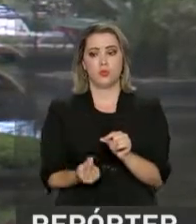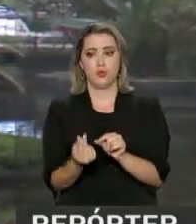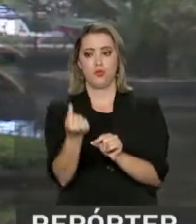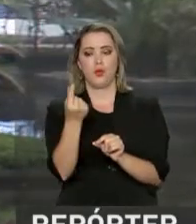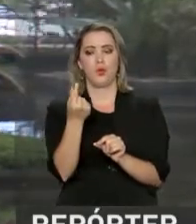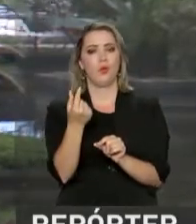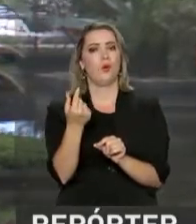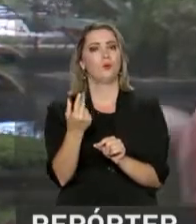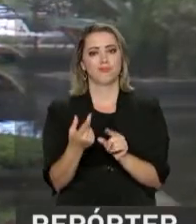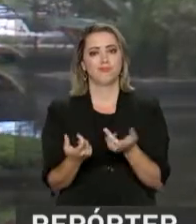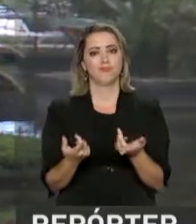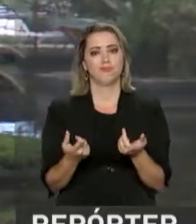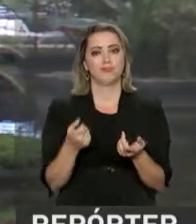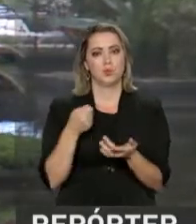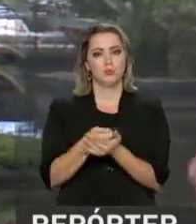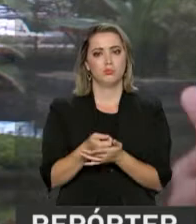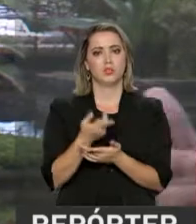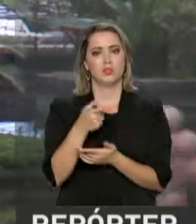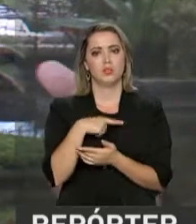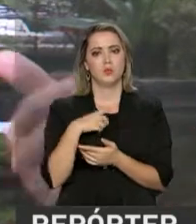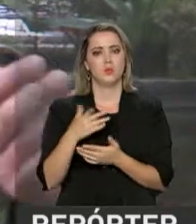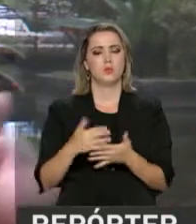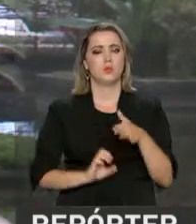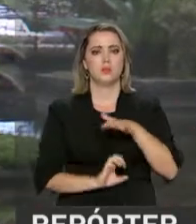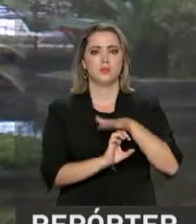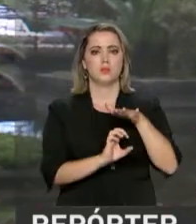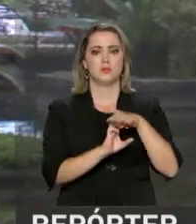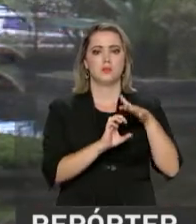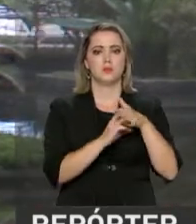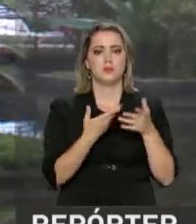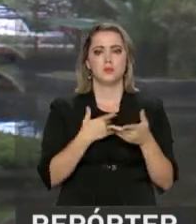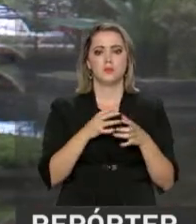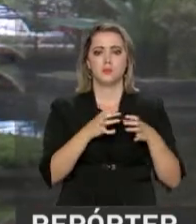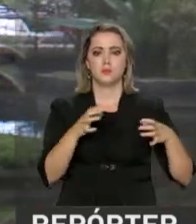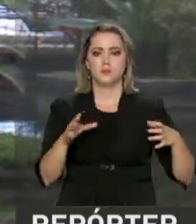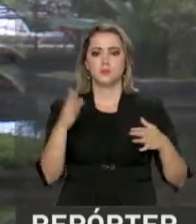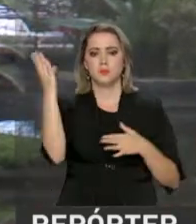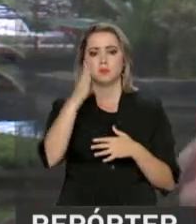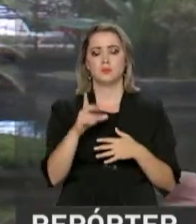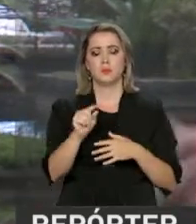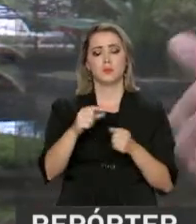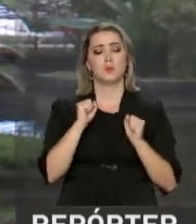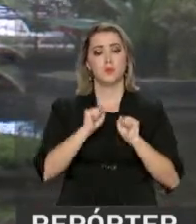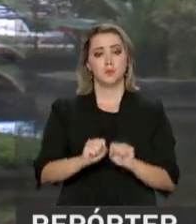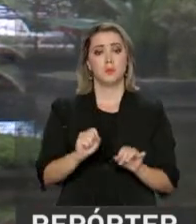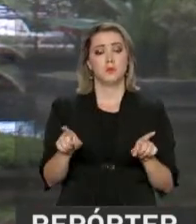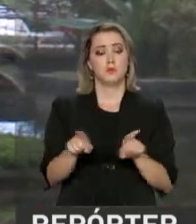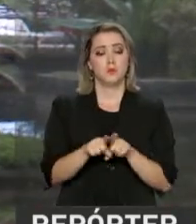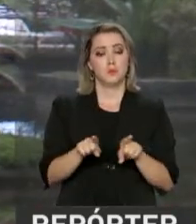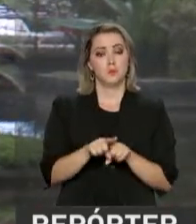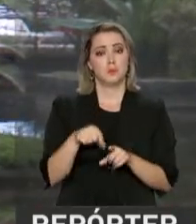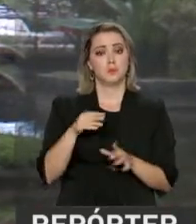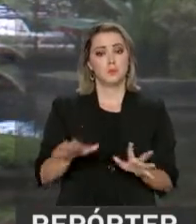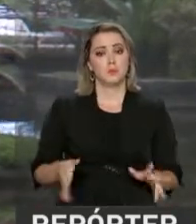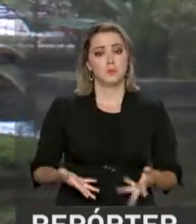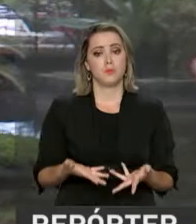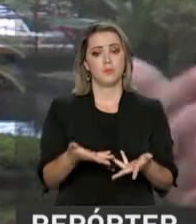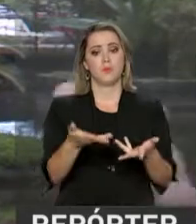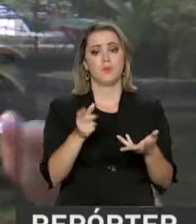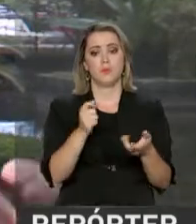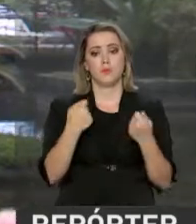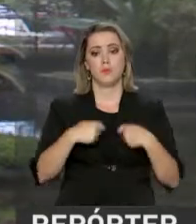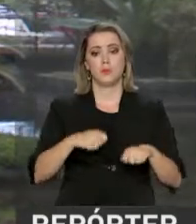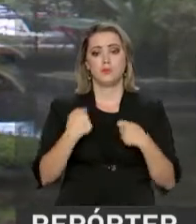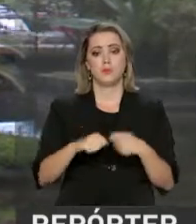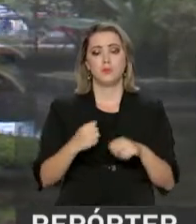se vai tornar as empresas brasileiras mais competitivas no âmbito internacional podendo inclusive gerar a necessidade